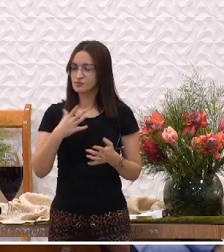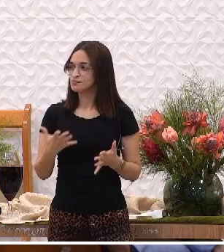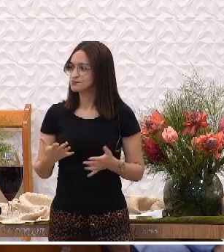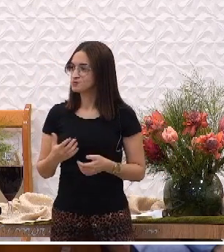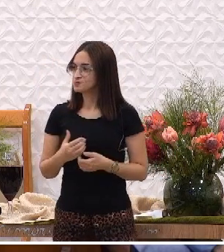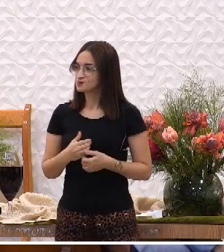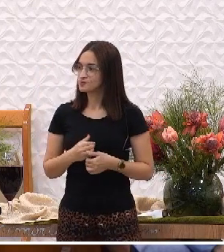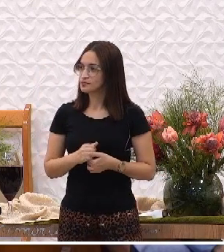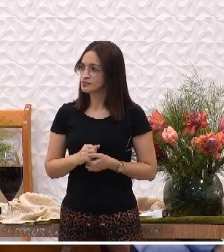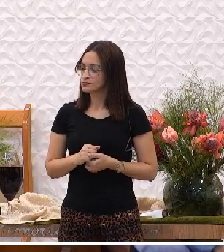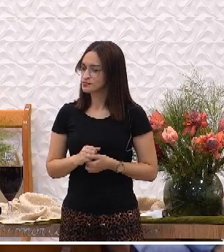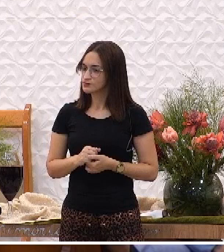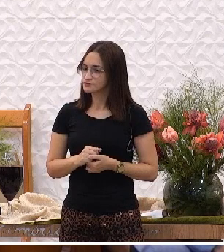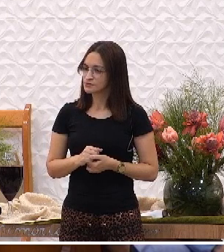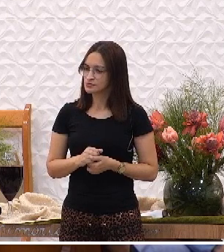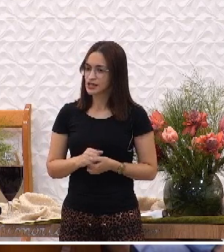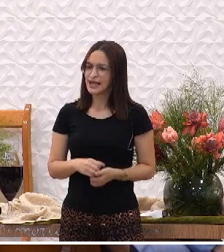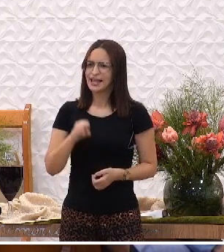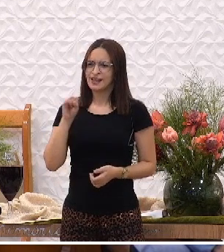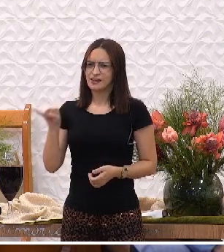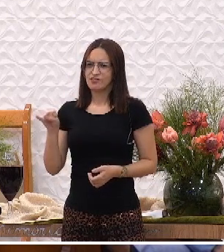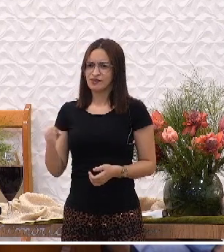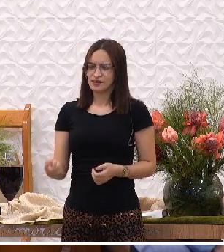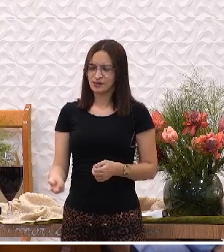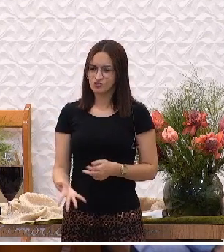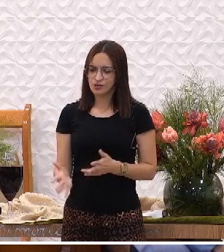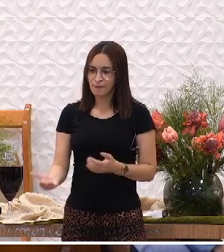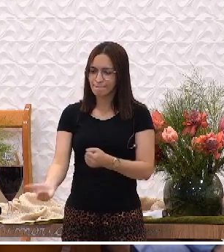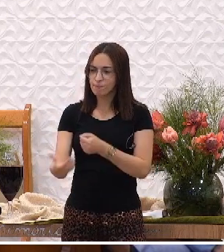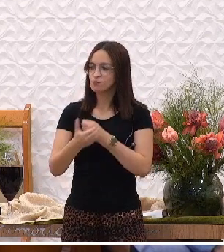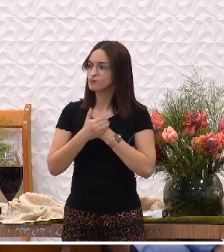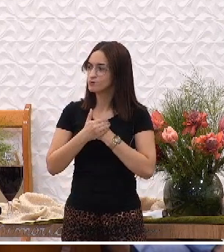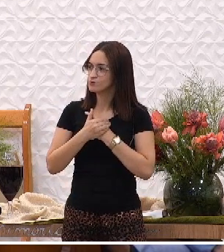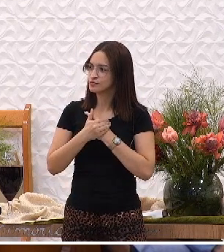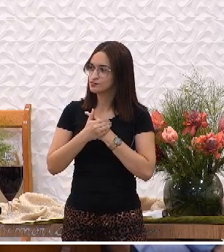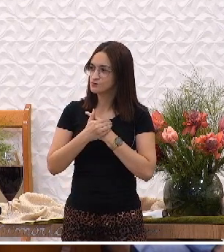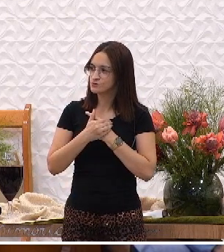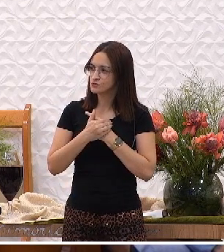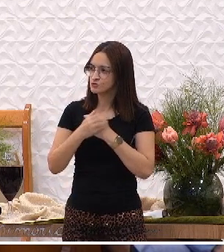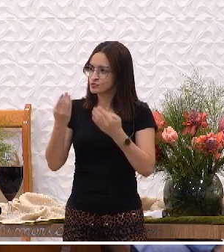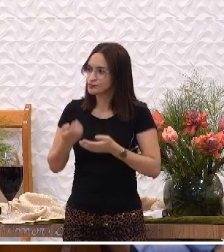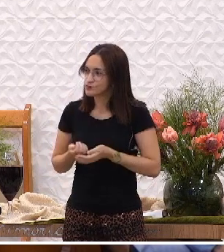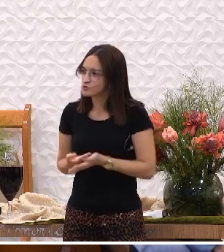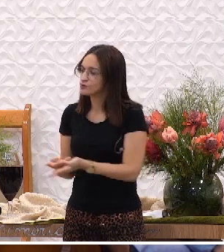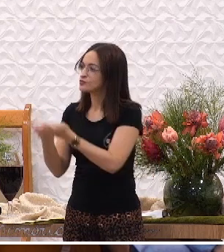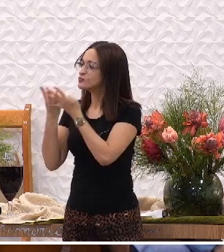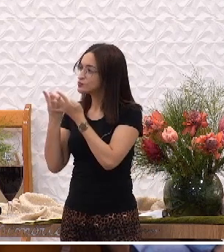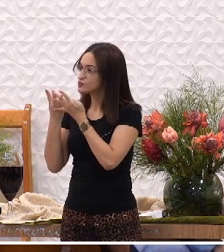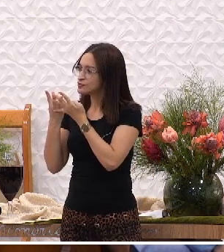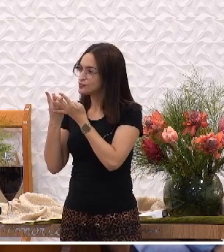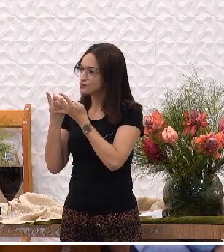você está resguardado por credos e confissões, você meio que